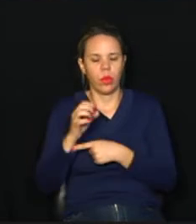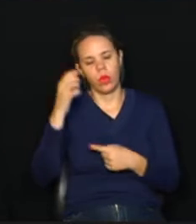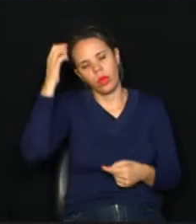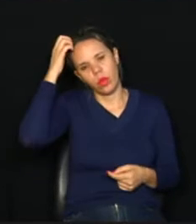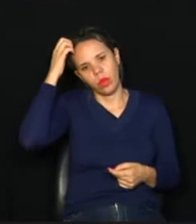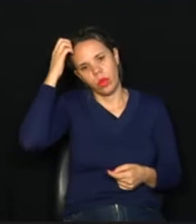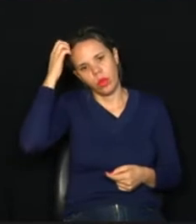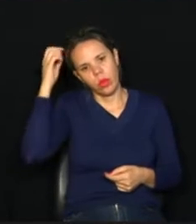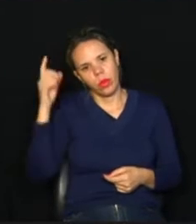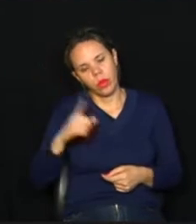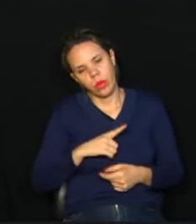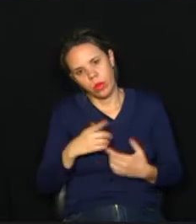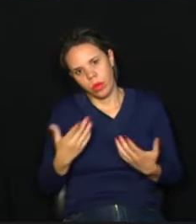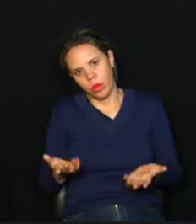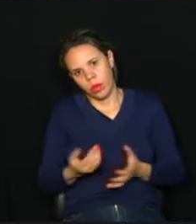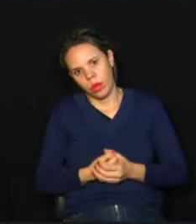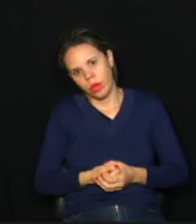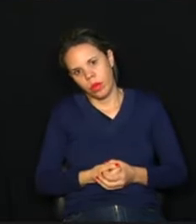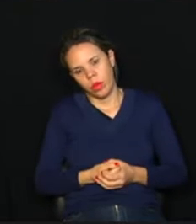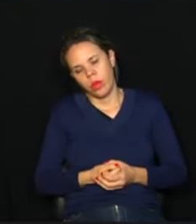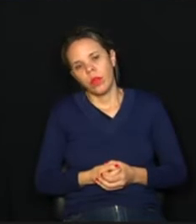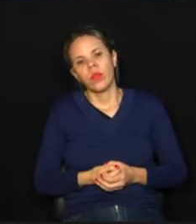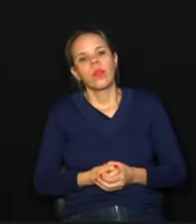nós temos aí